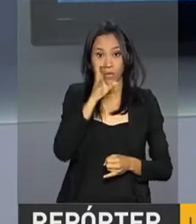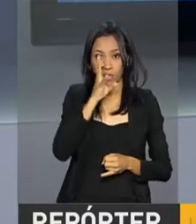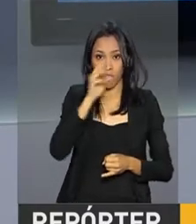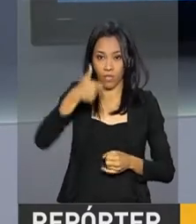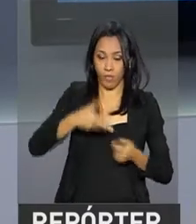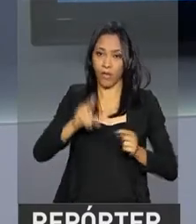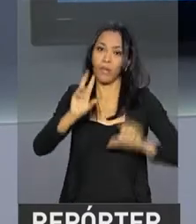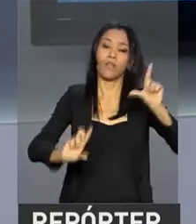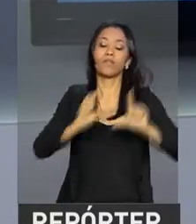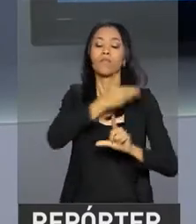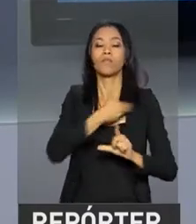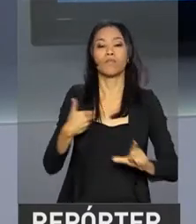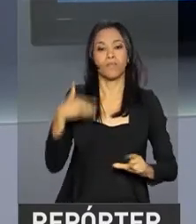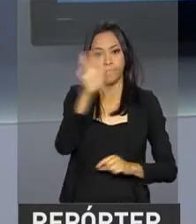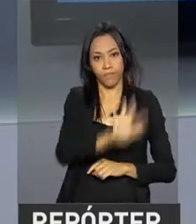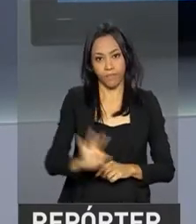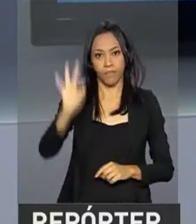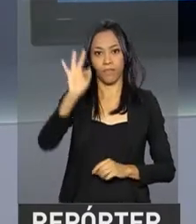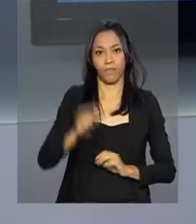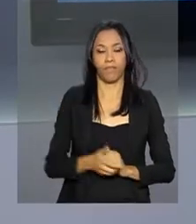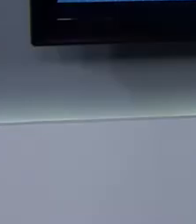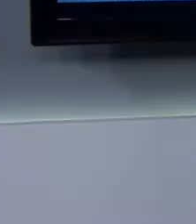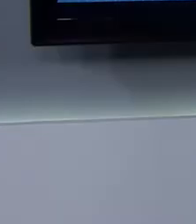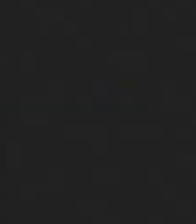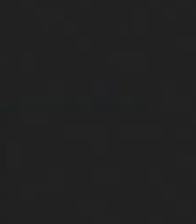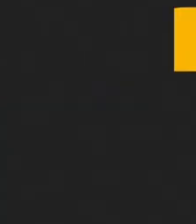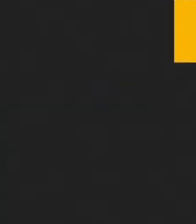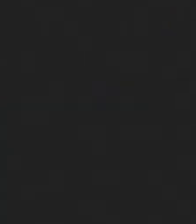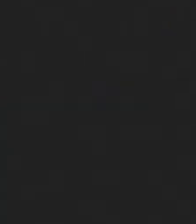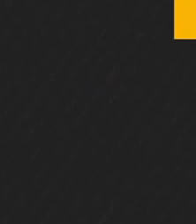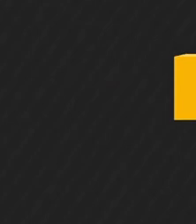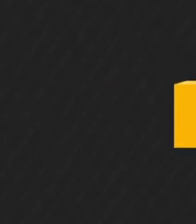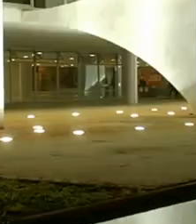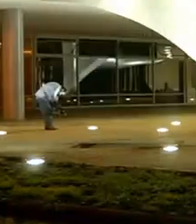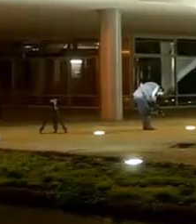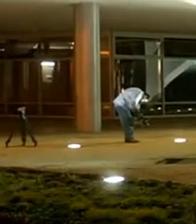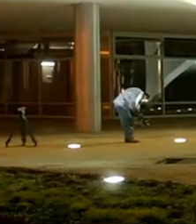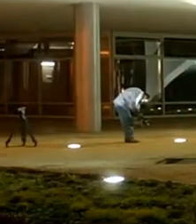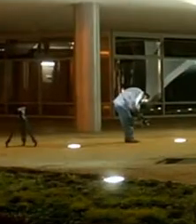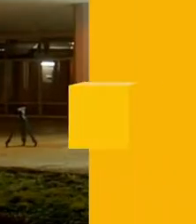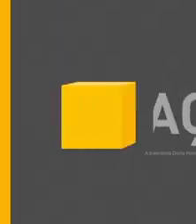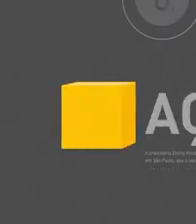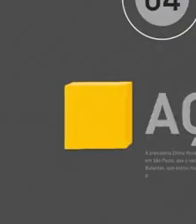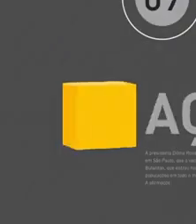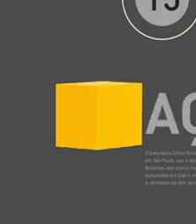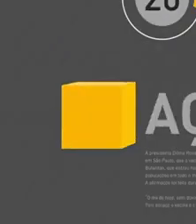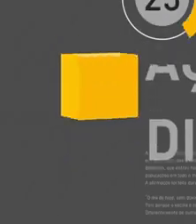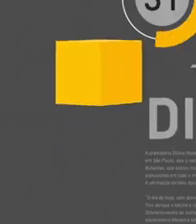gente na NBR, a TV do Governo Federal. Thank you.